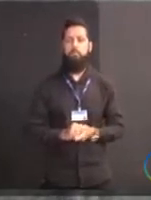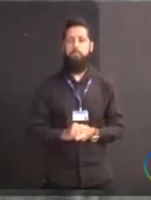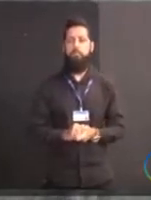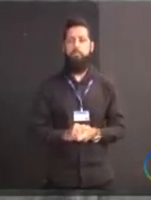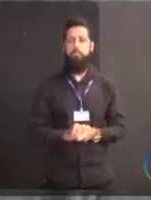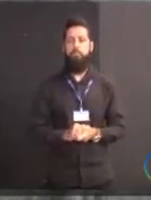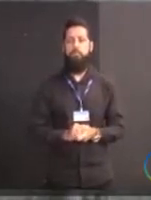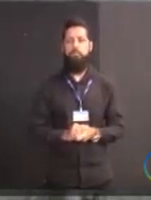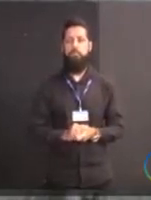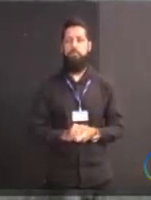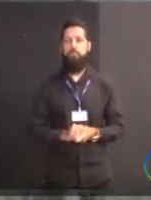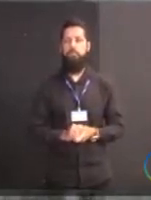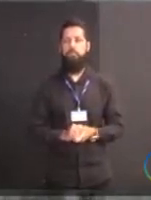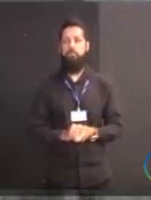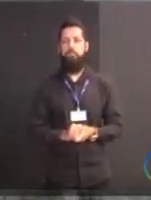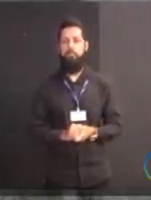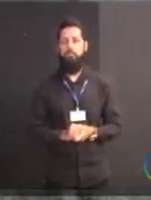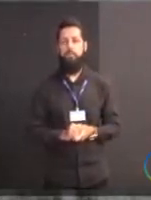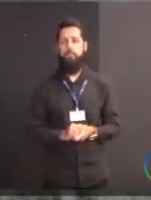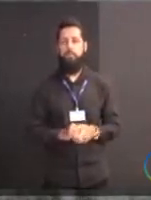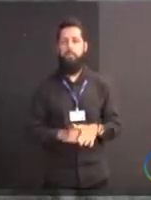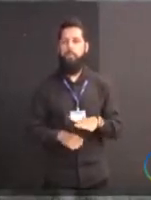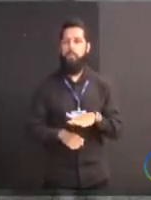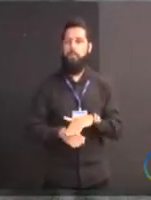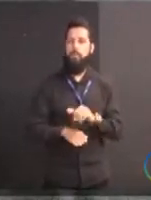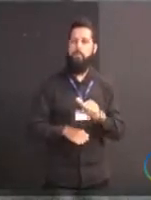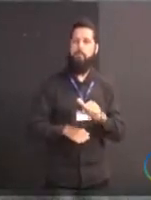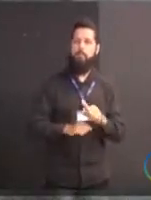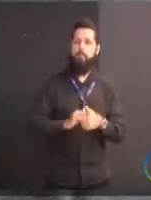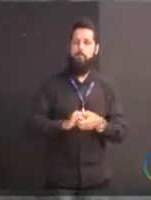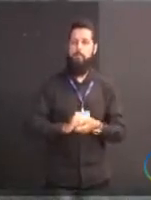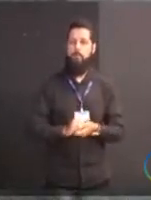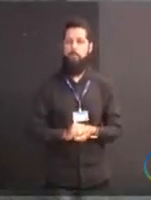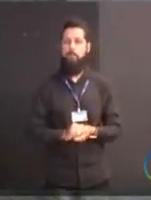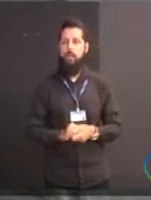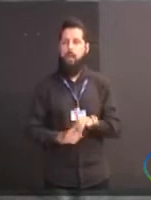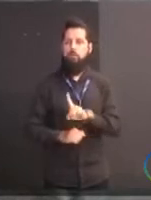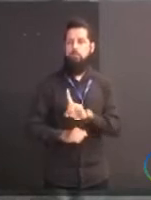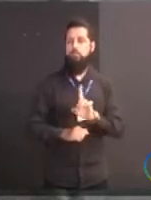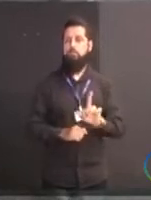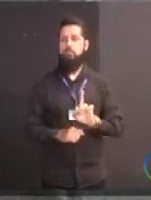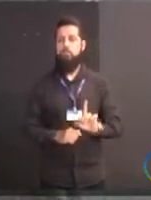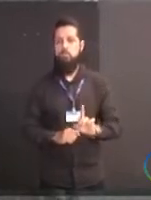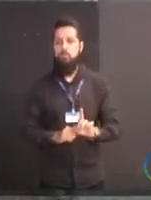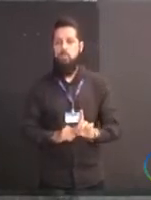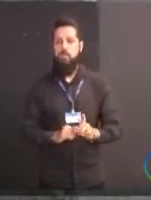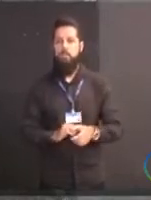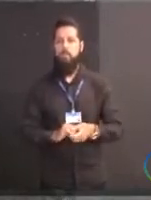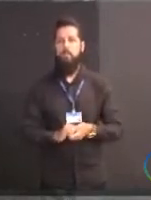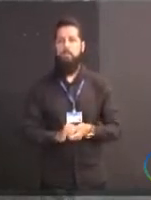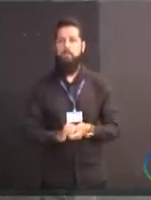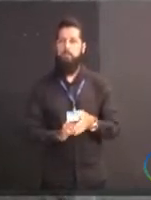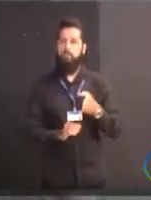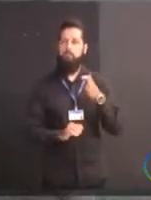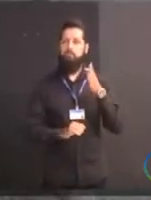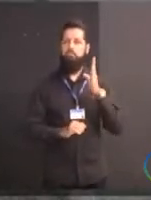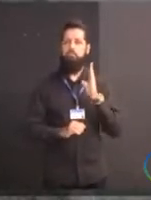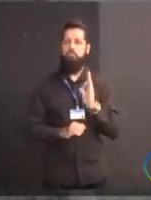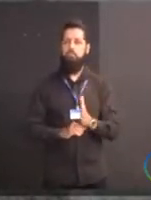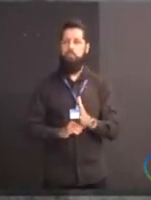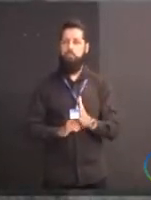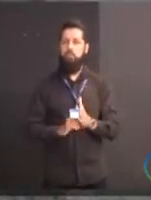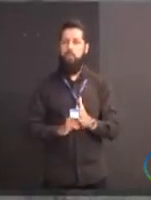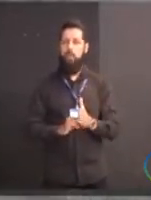bilhões. Mas, na marcha em que vamos com esses assuntos, já